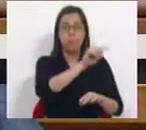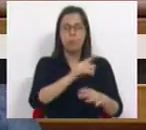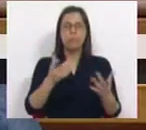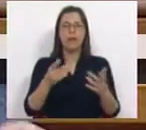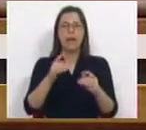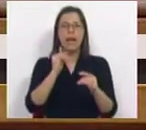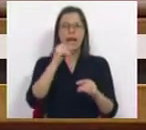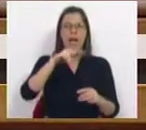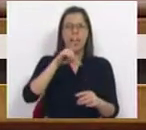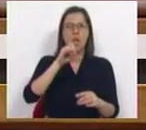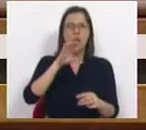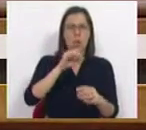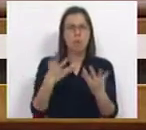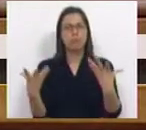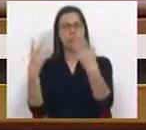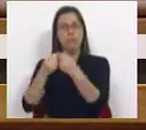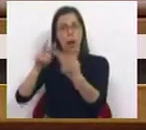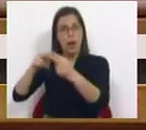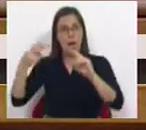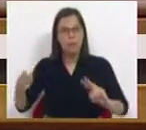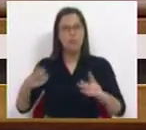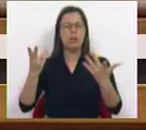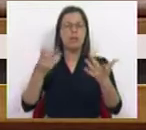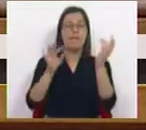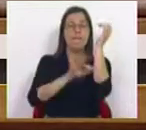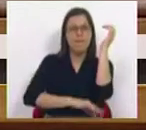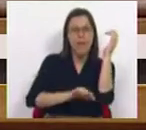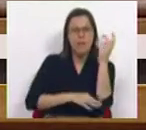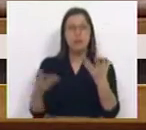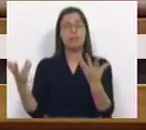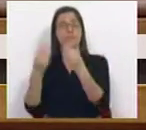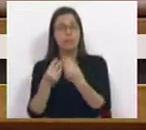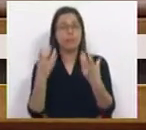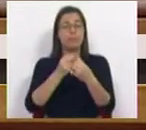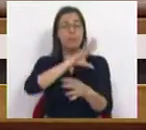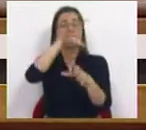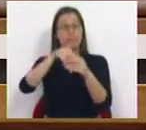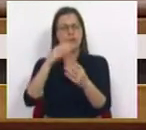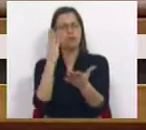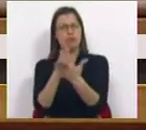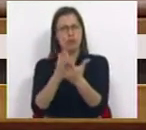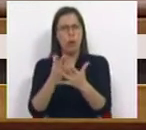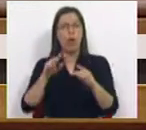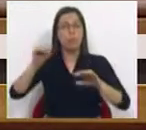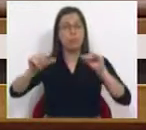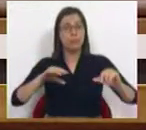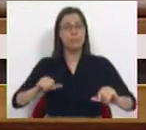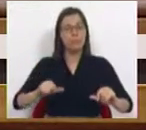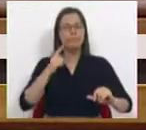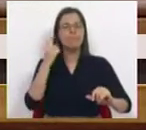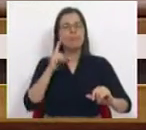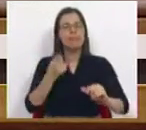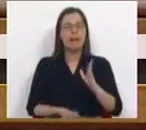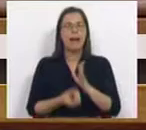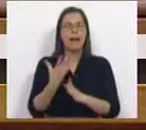nomeadamente pela Inoloco, que em conjunto com autarquias, municípios e freguesias, mas envolvendo também escolas e agentes locais,